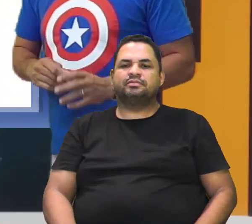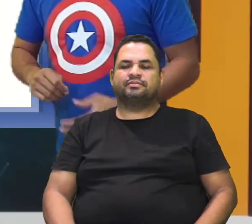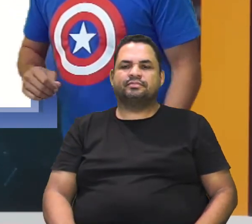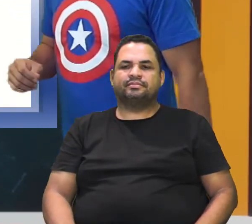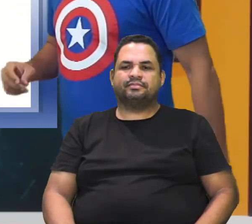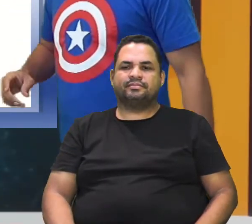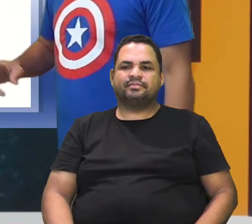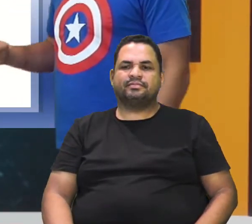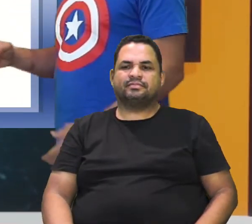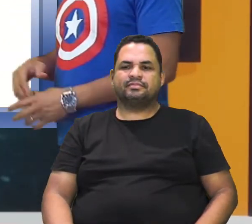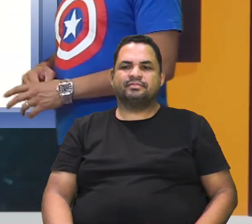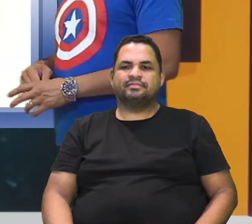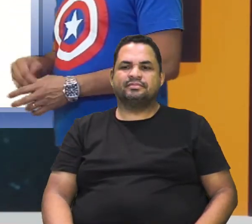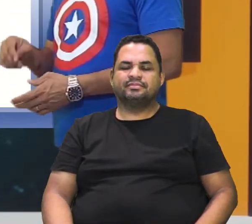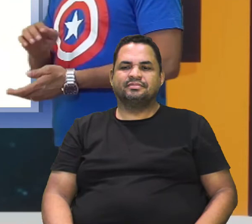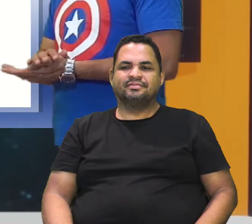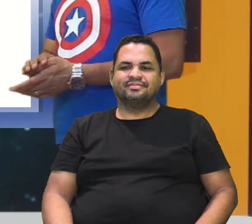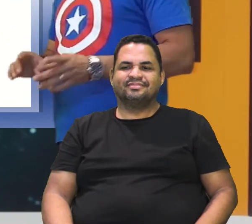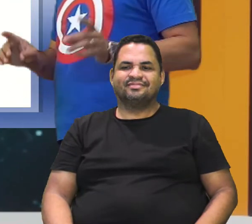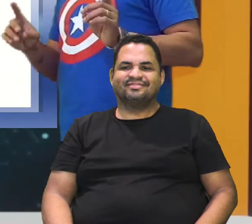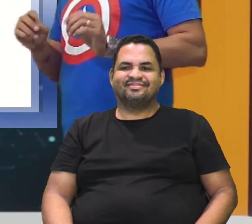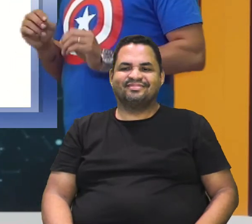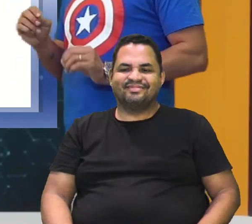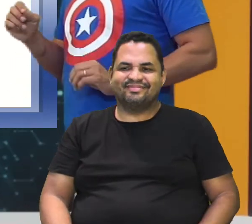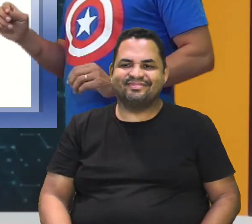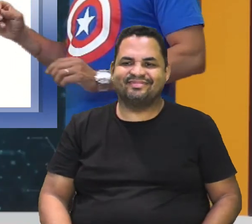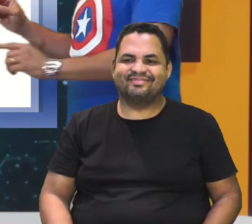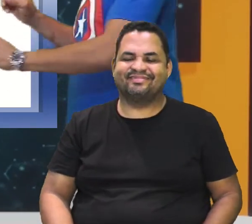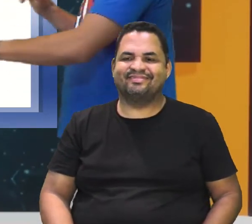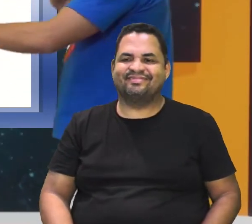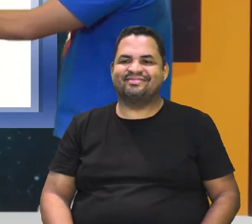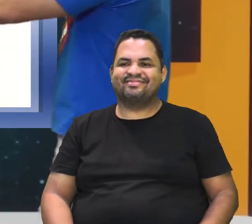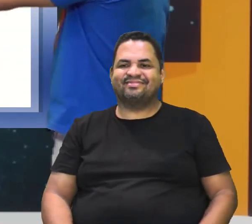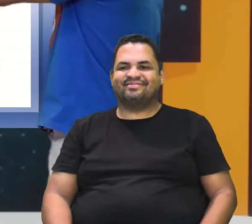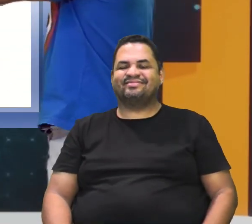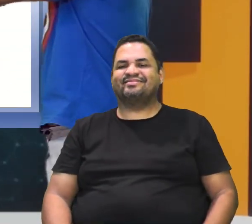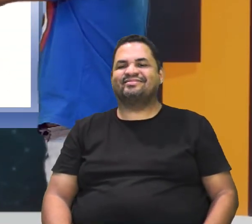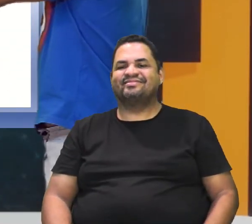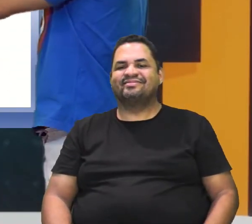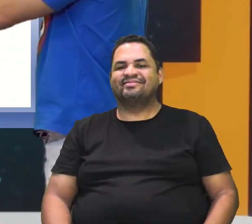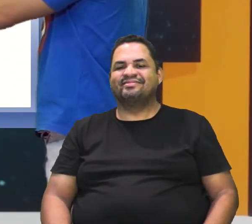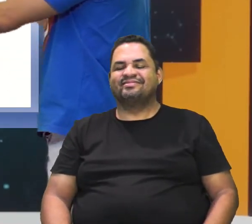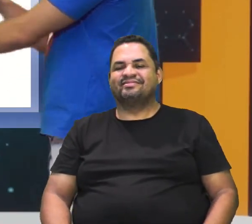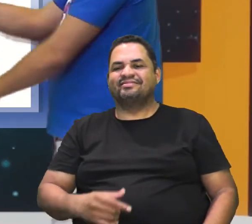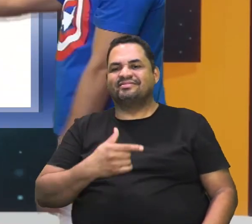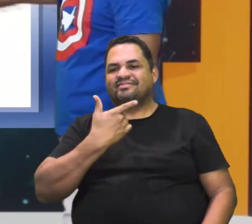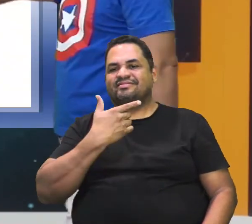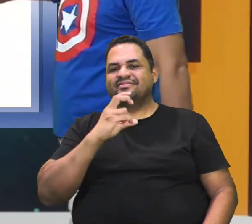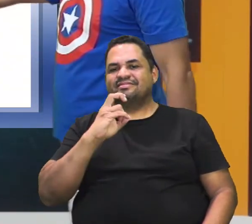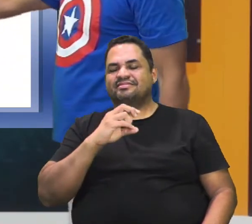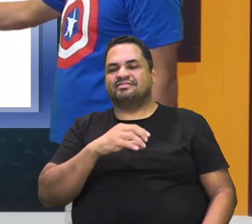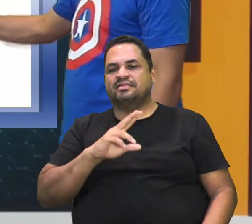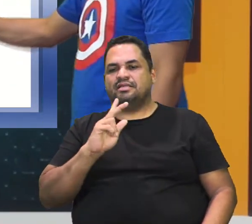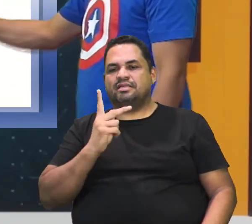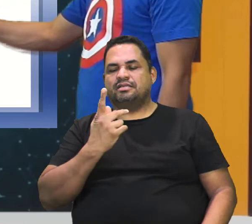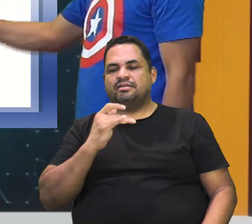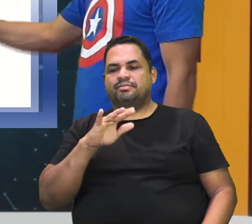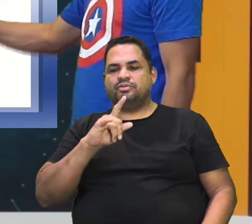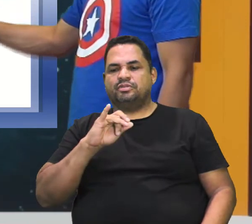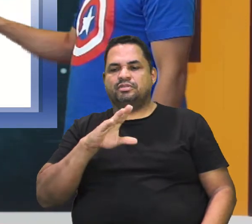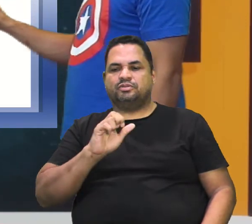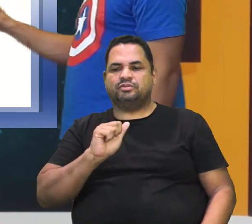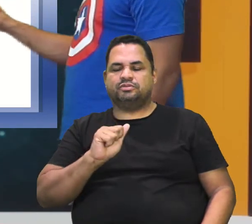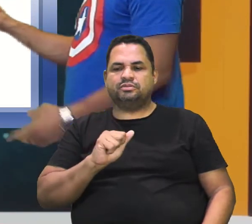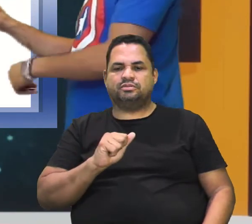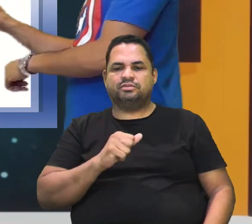Porque Não conta pra ninguém, senão só depois... tá no YouTube, não conta pra ninguém. Olha só que legal, 25 já sei que é a hipotenusa, tá aqui,